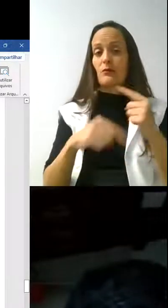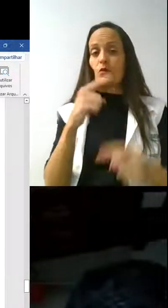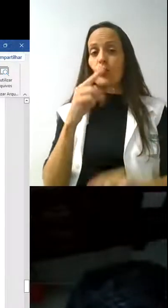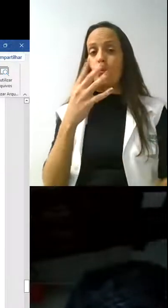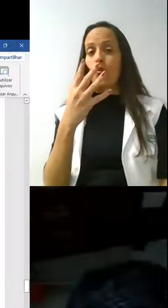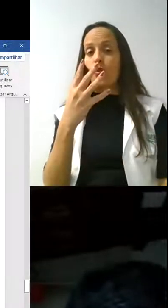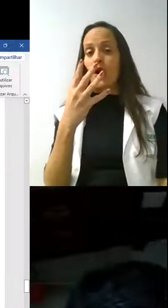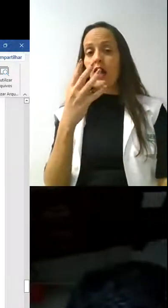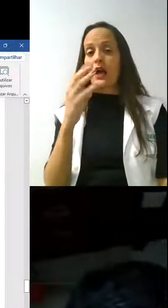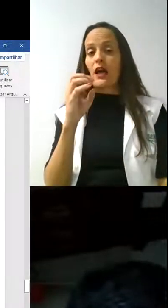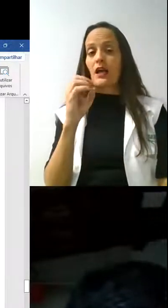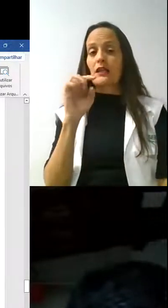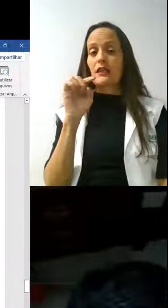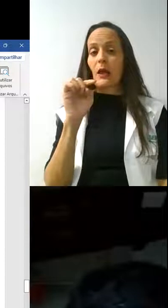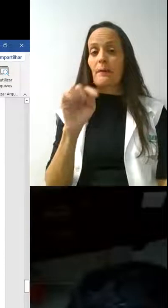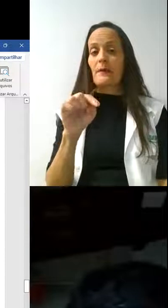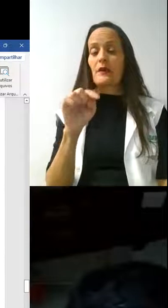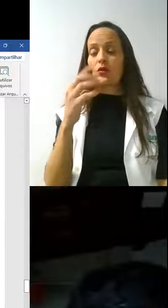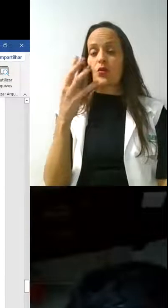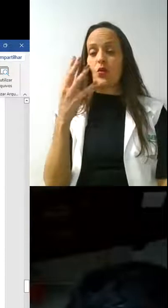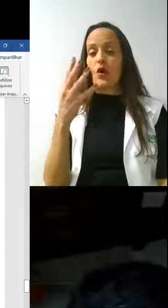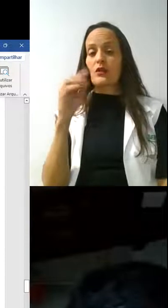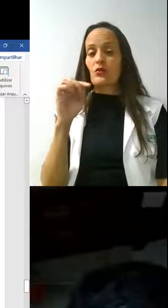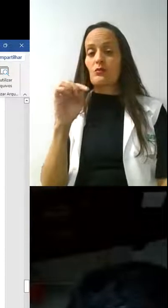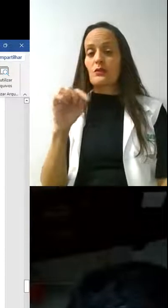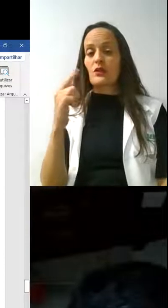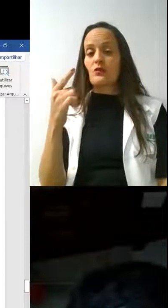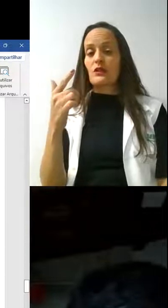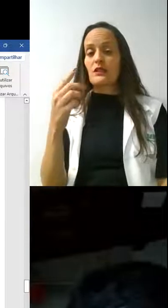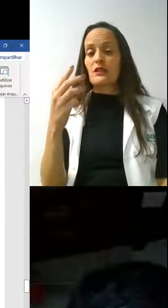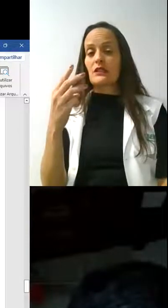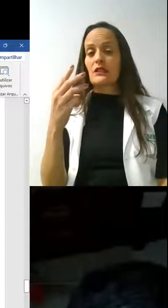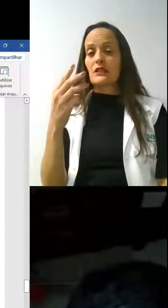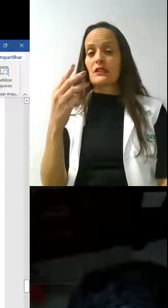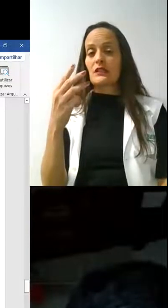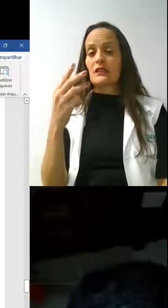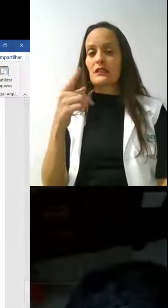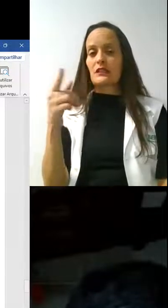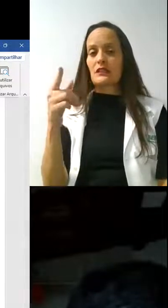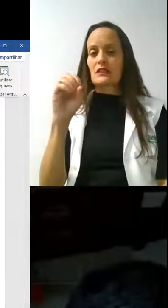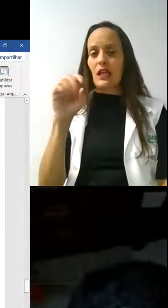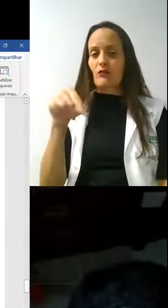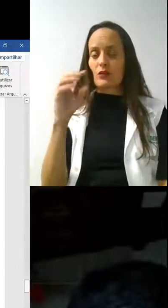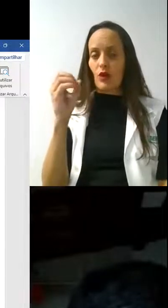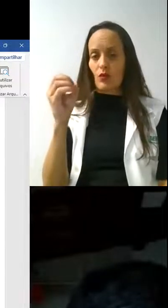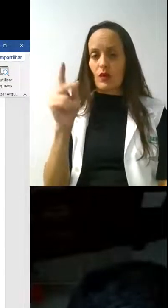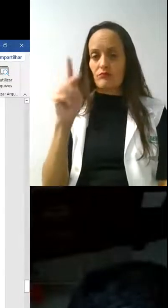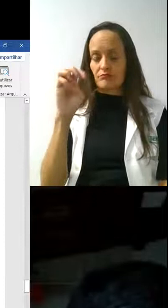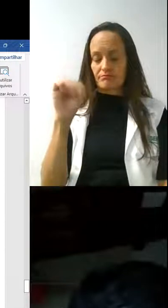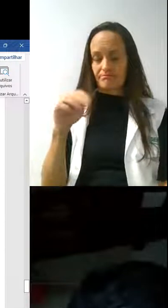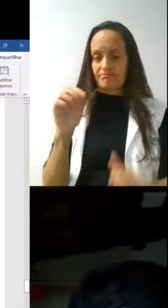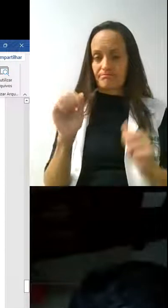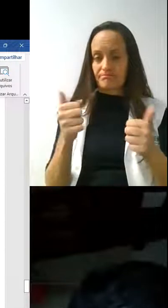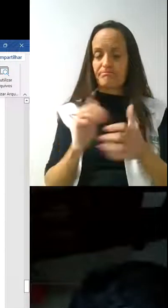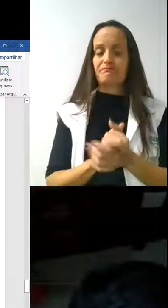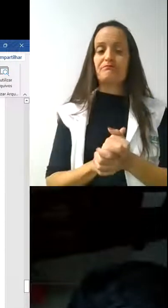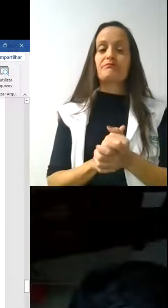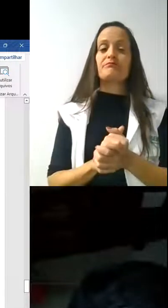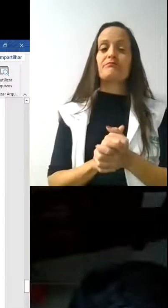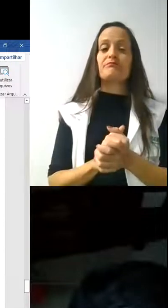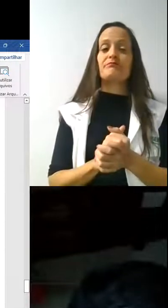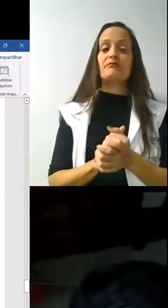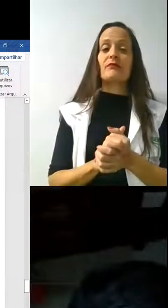aqui a gente está fazendo a conversão da unidade, certo? Então, aqui a gente vai continuar fazendo a mesma coisa, ó. O mesmo que eu fiz aqui em